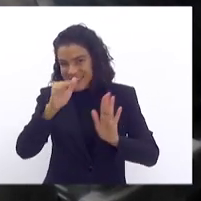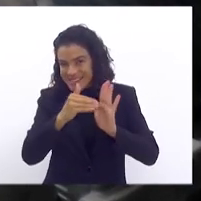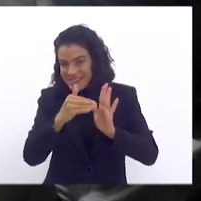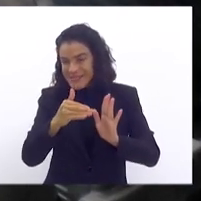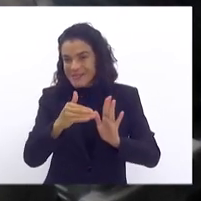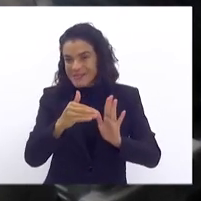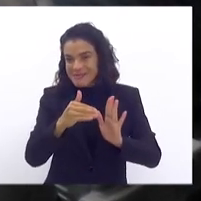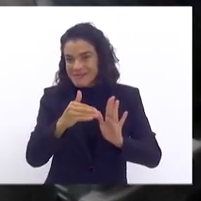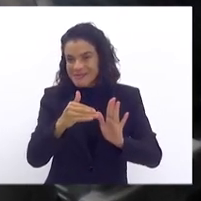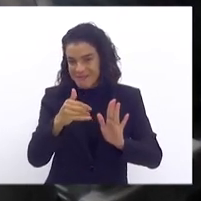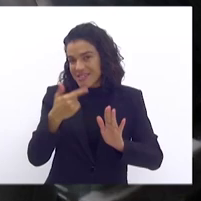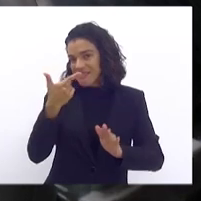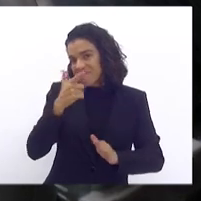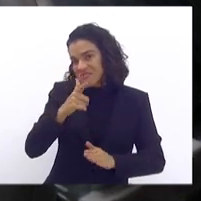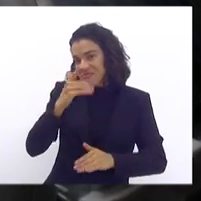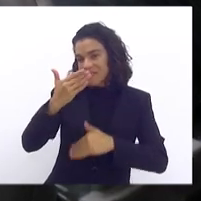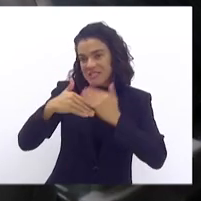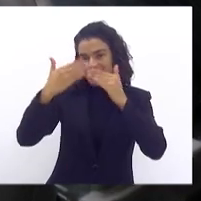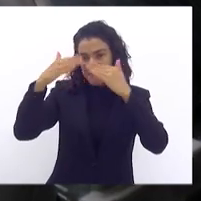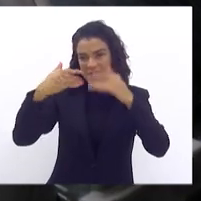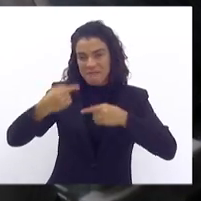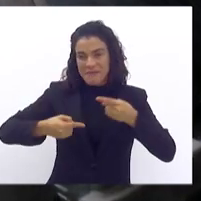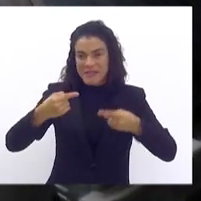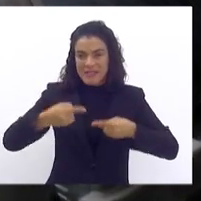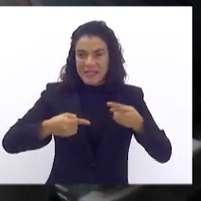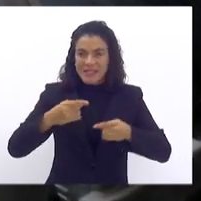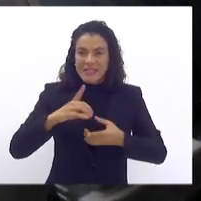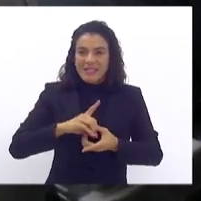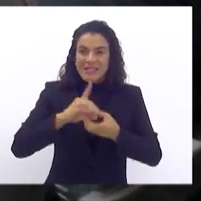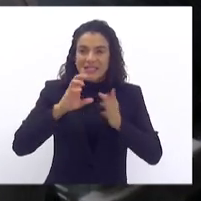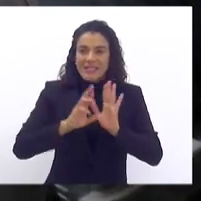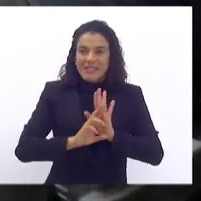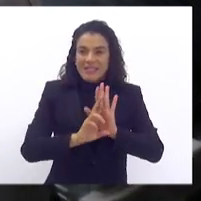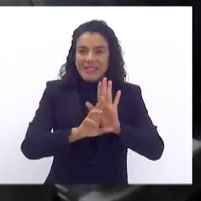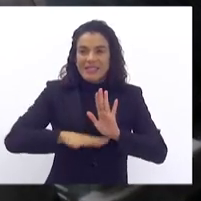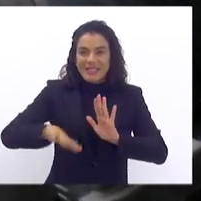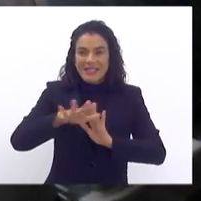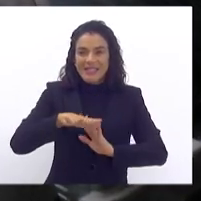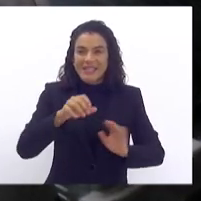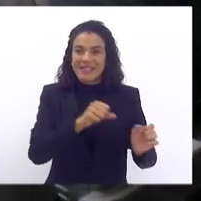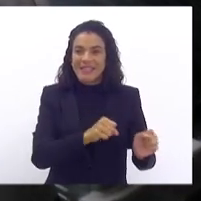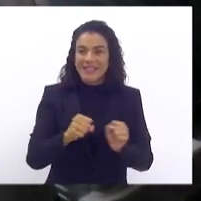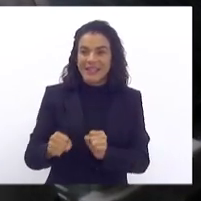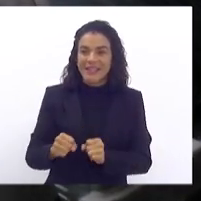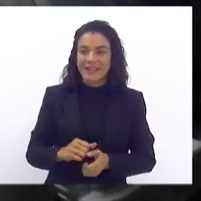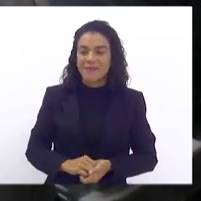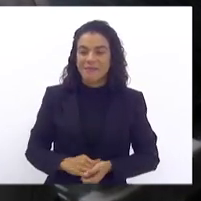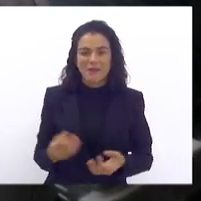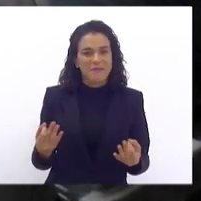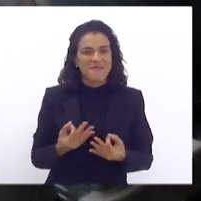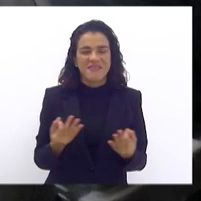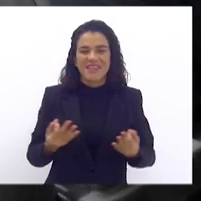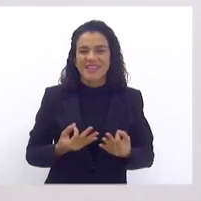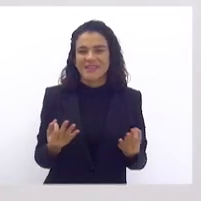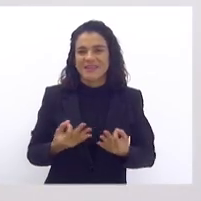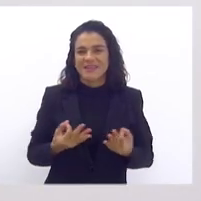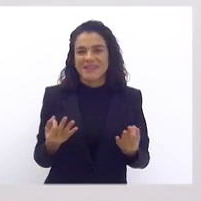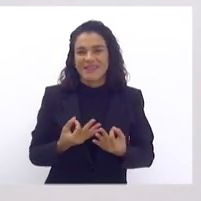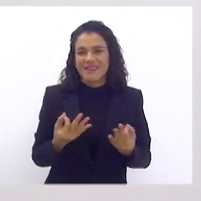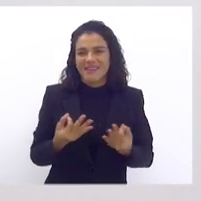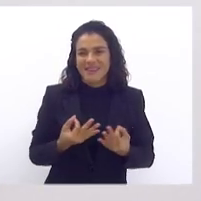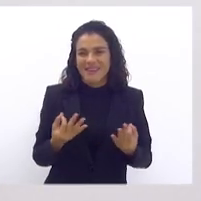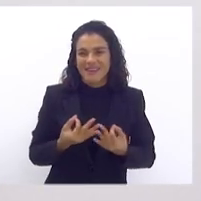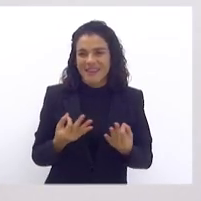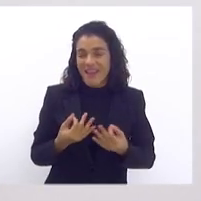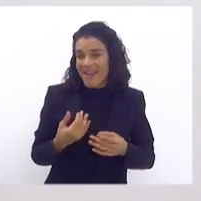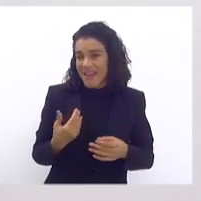é para a gente avançar aí nesse debate de democracia e representatividade nos espaços de poder. Perfeito.